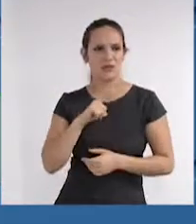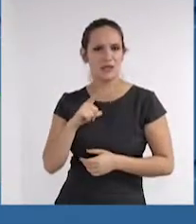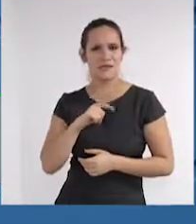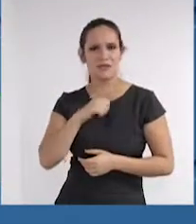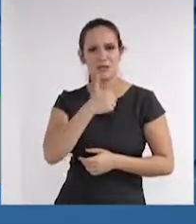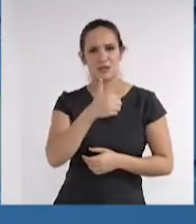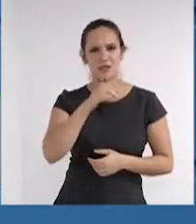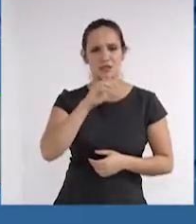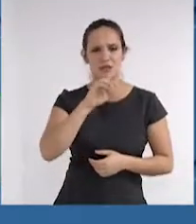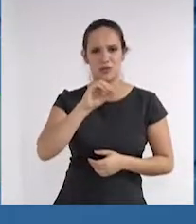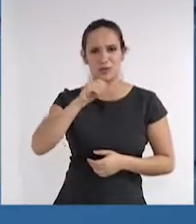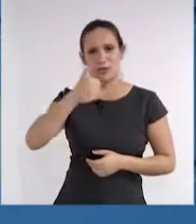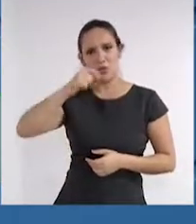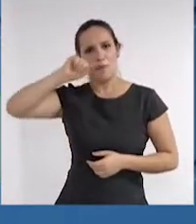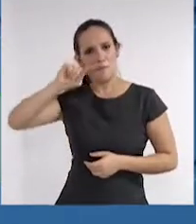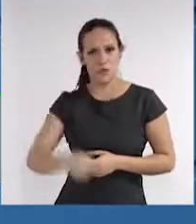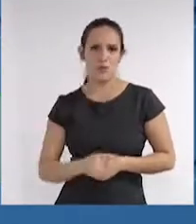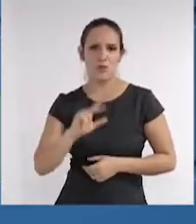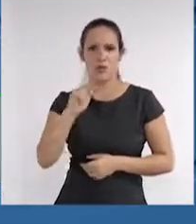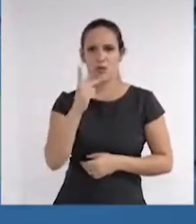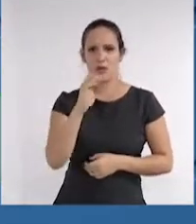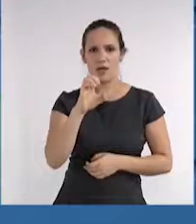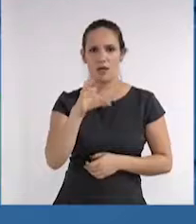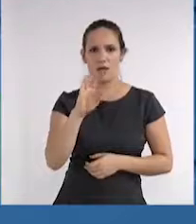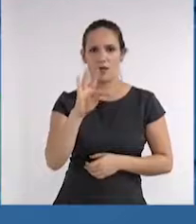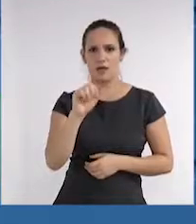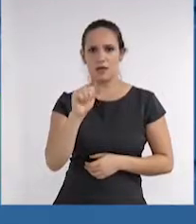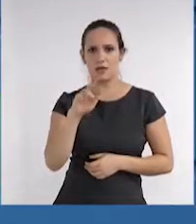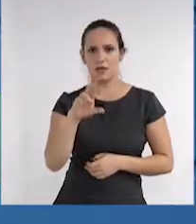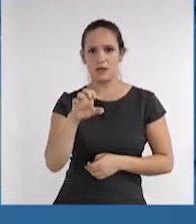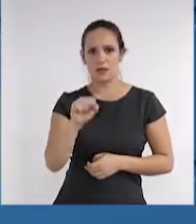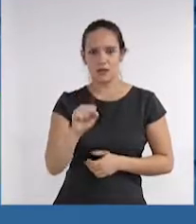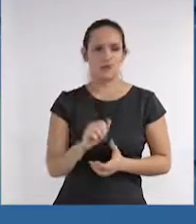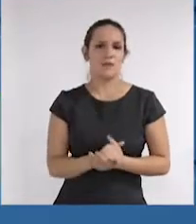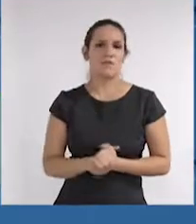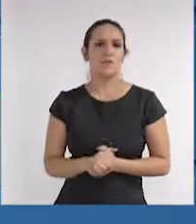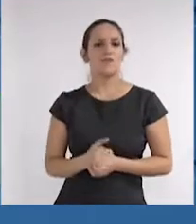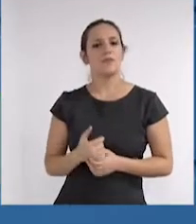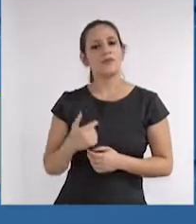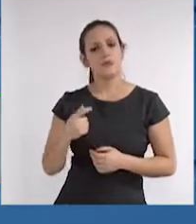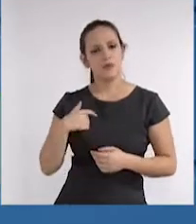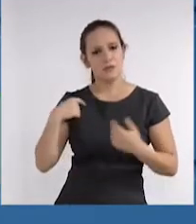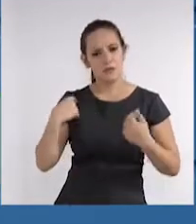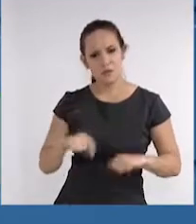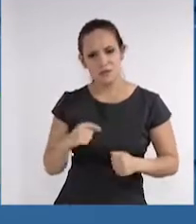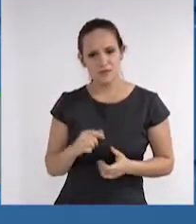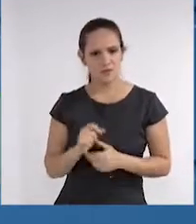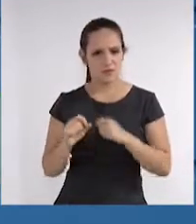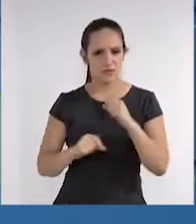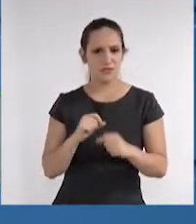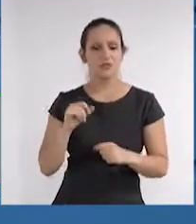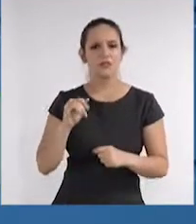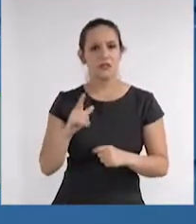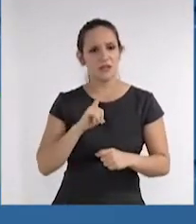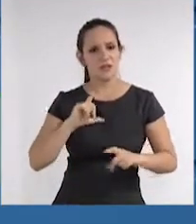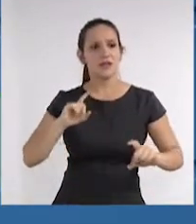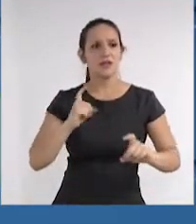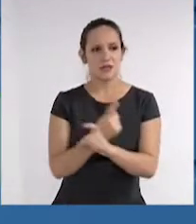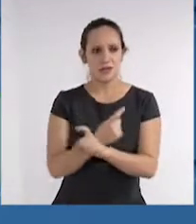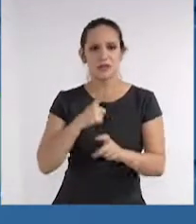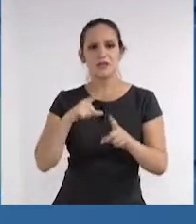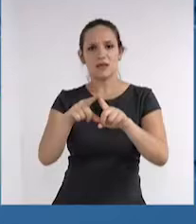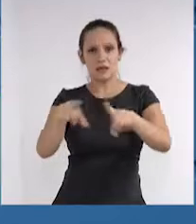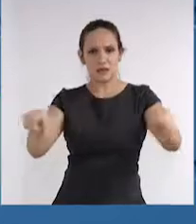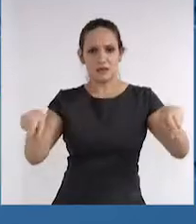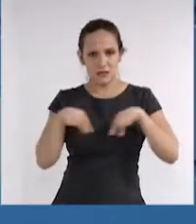pela iniciativa privada e distribuiu. Vamos arrumar uma comissão e vamos lá ver quantos tem assentado que recebeu lote e